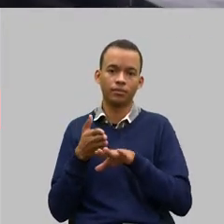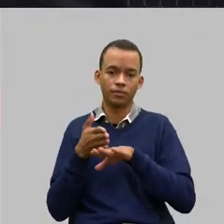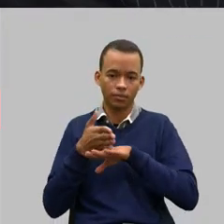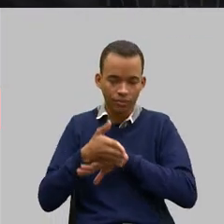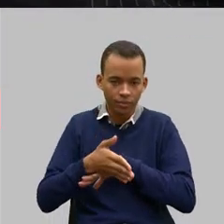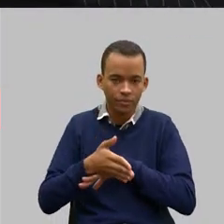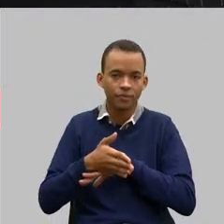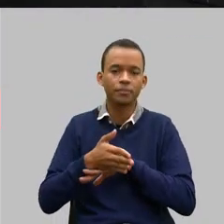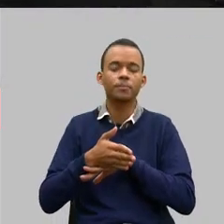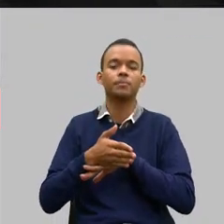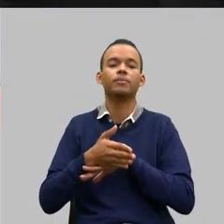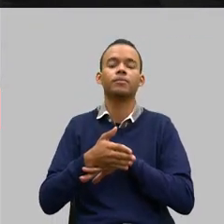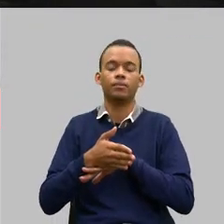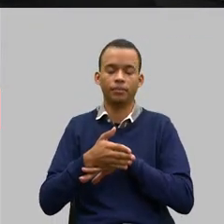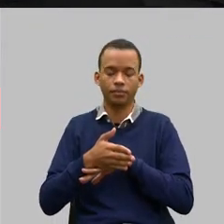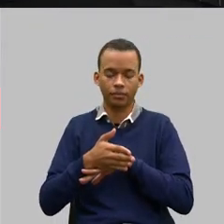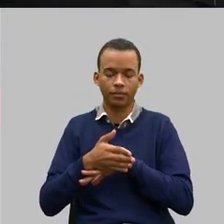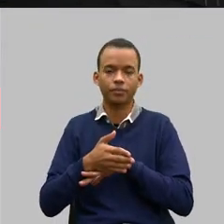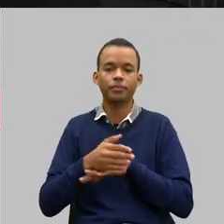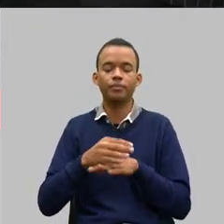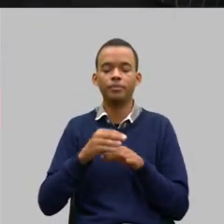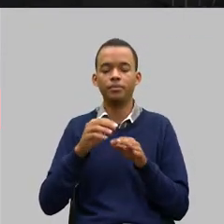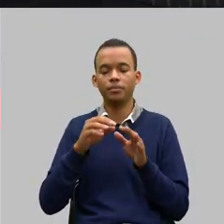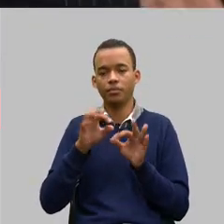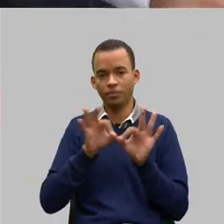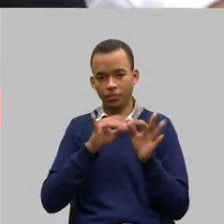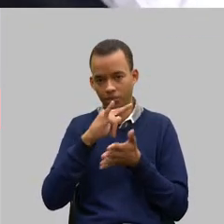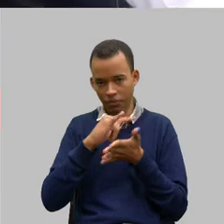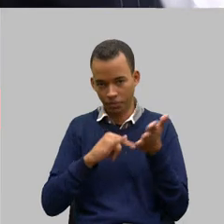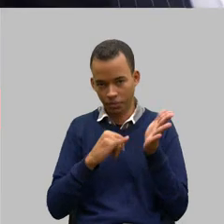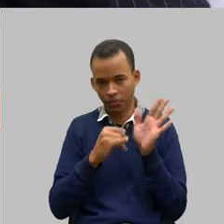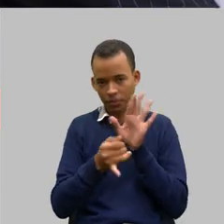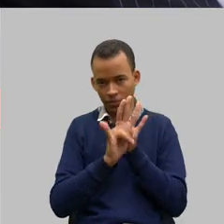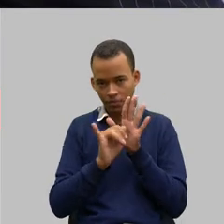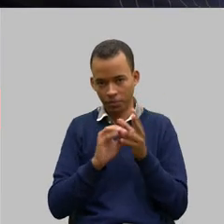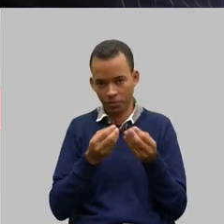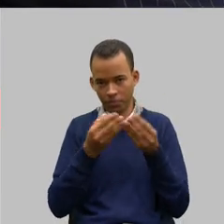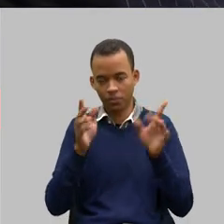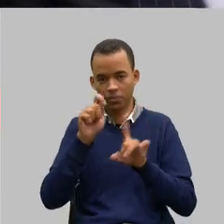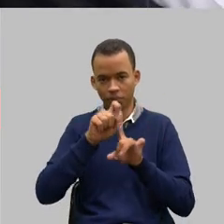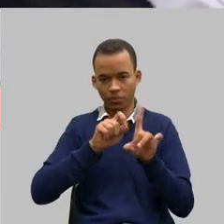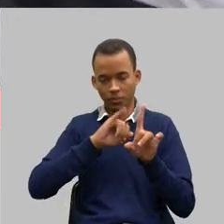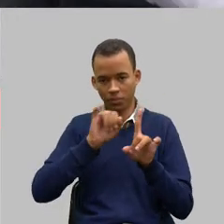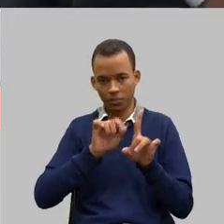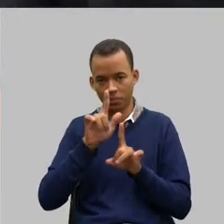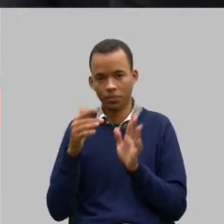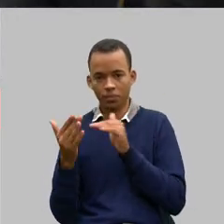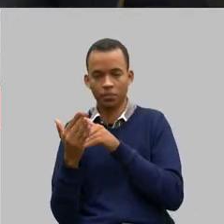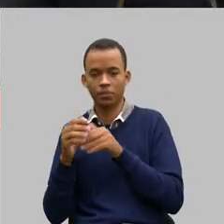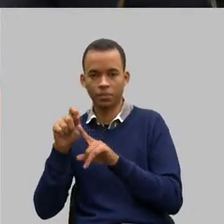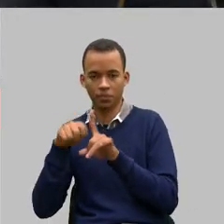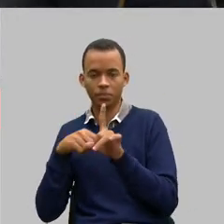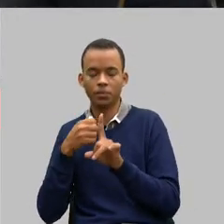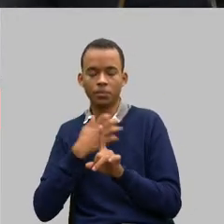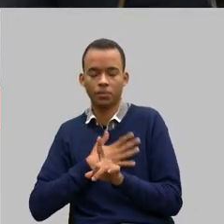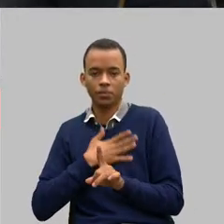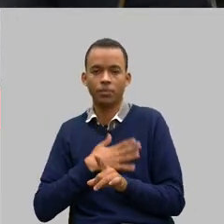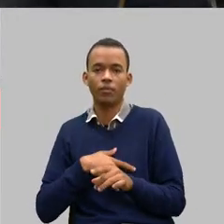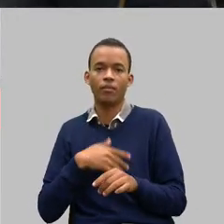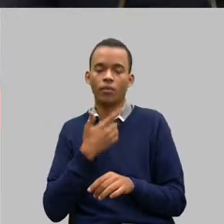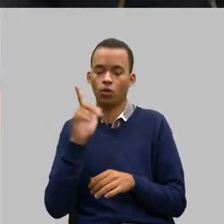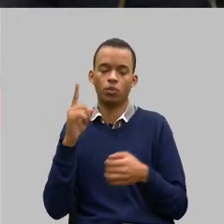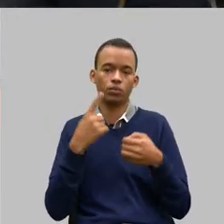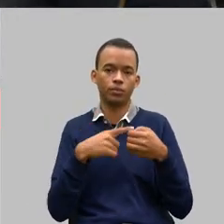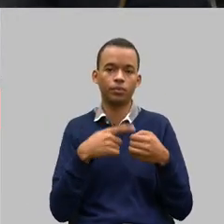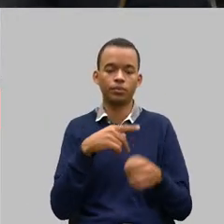e a gente espera ter esse edital publicado agora final de Julho e início de agosto eh a recuperação do acesso à Pedra Azul aí a